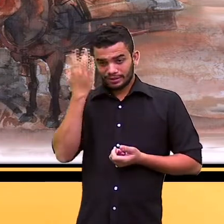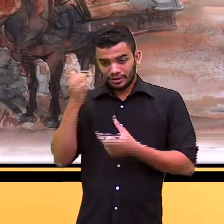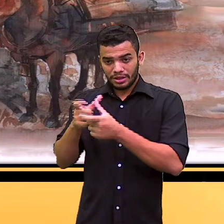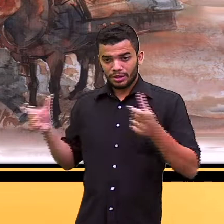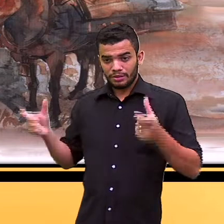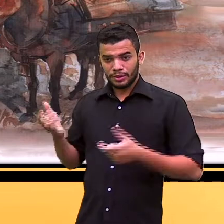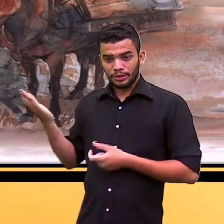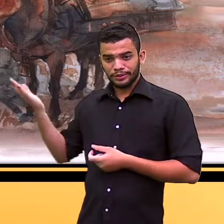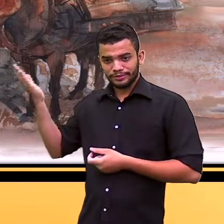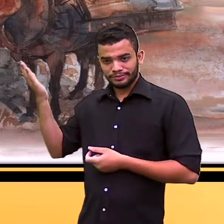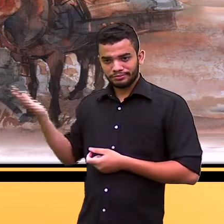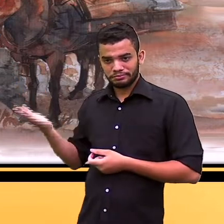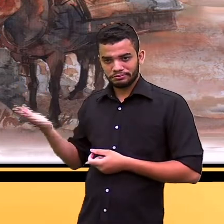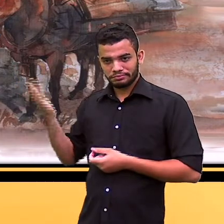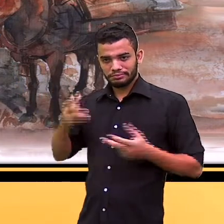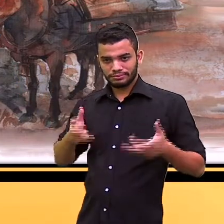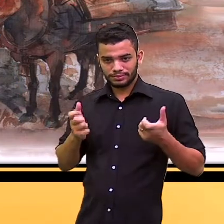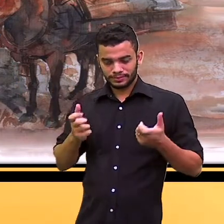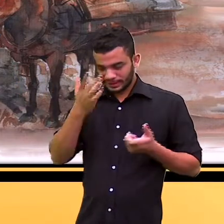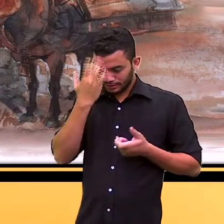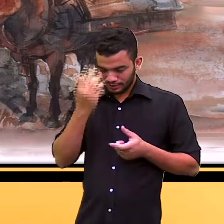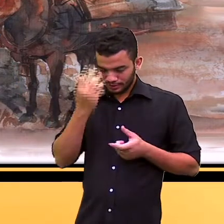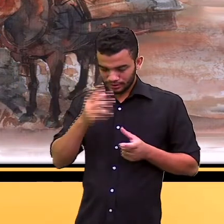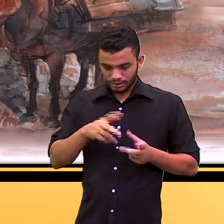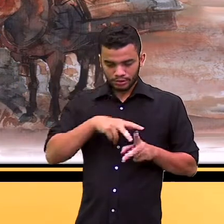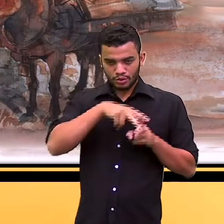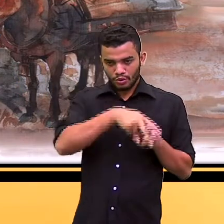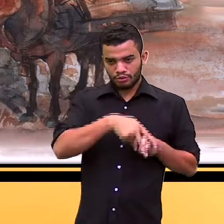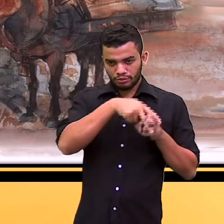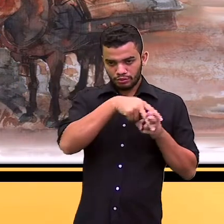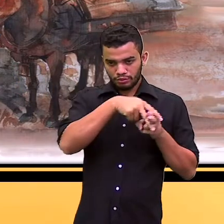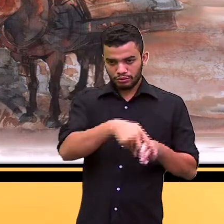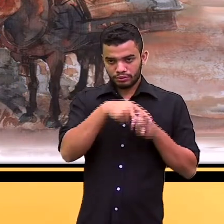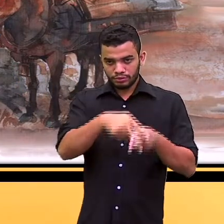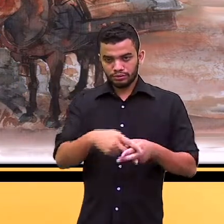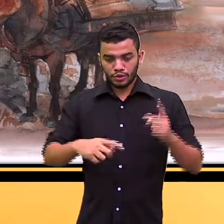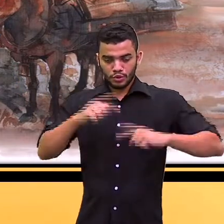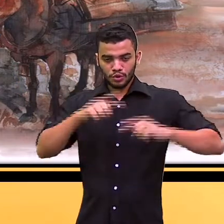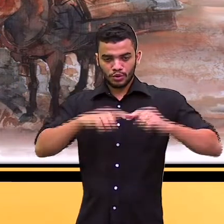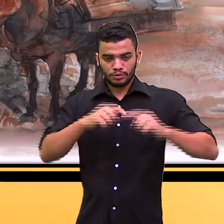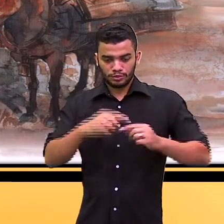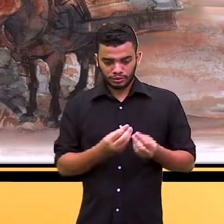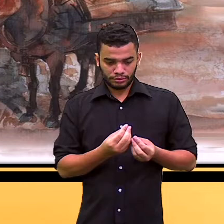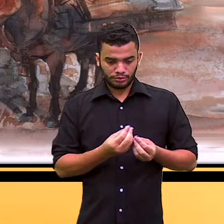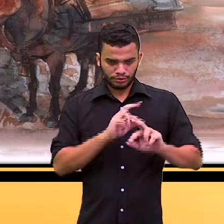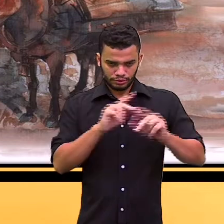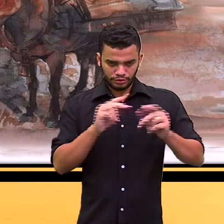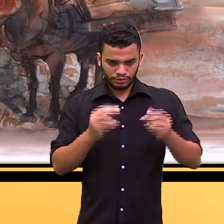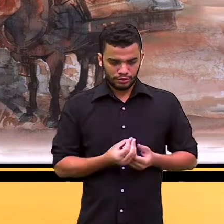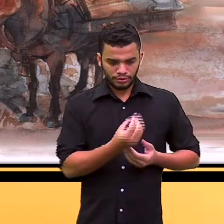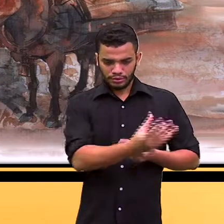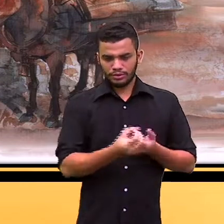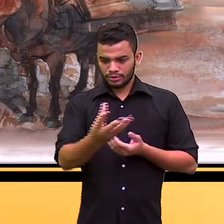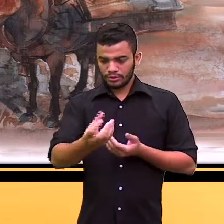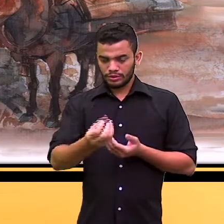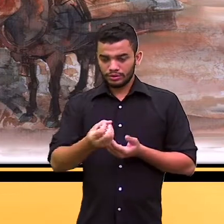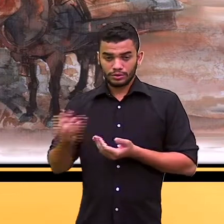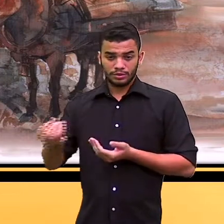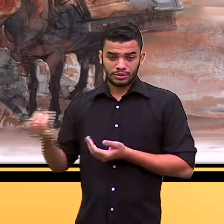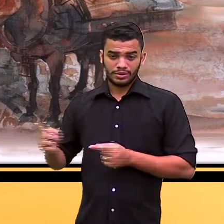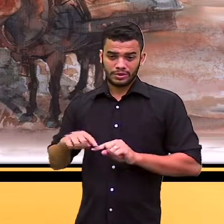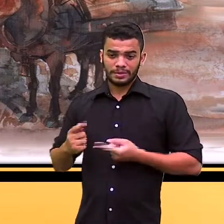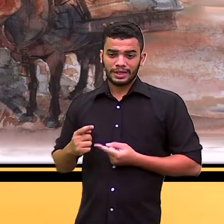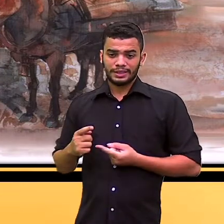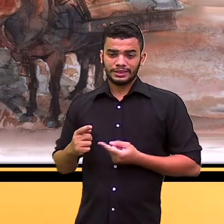para obter gêneros de primeira necessidade. No entanto, esses produtos eram caros devido à